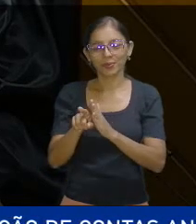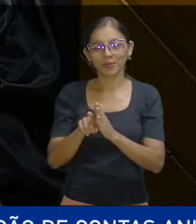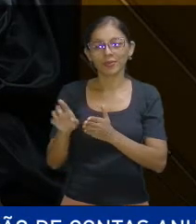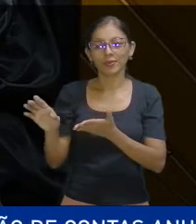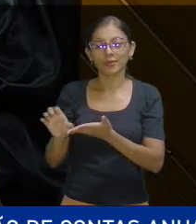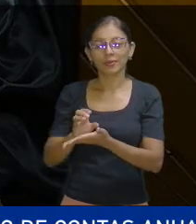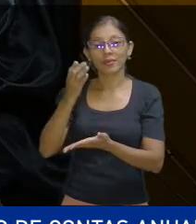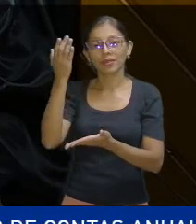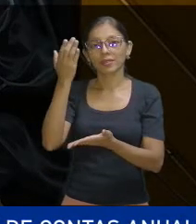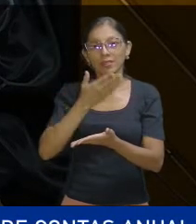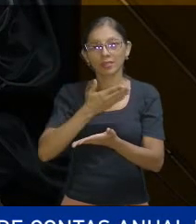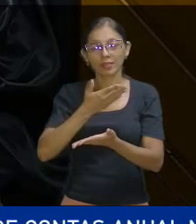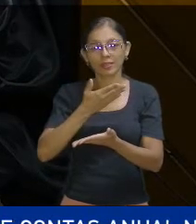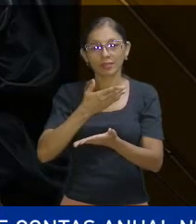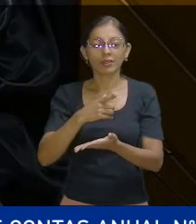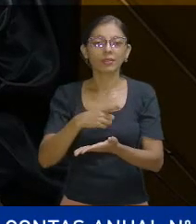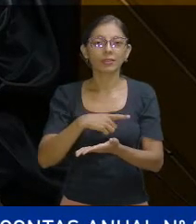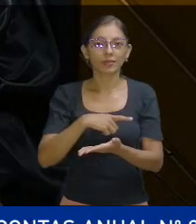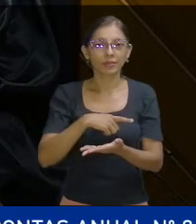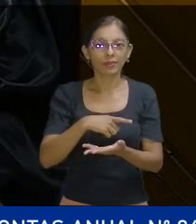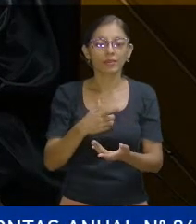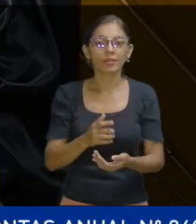processo